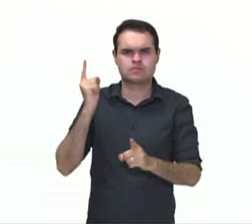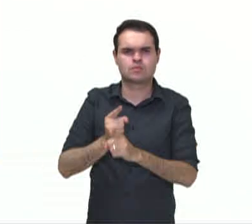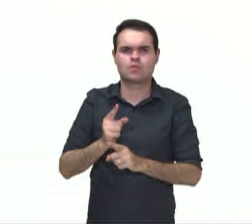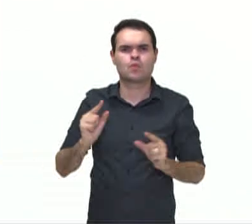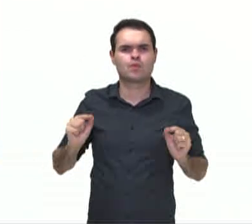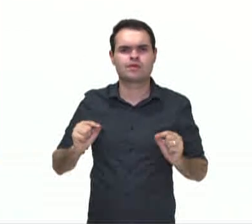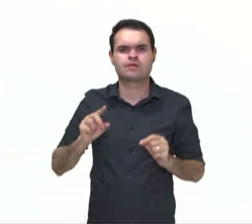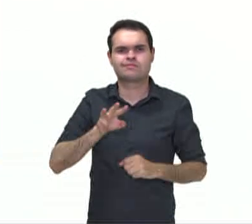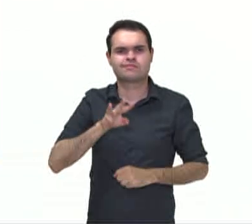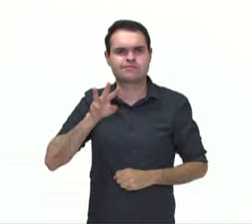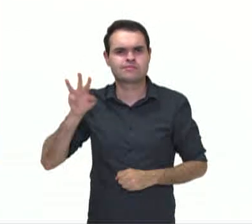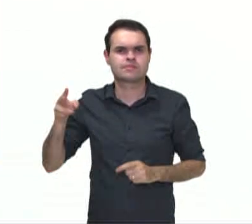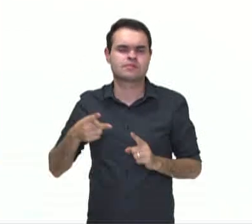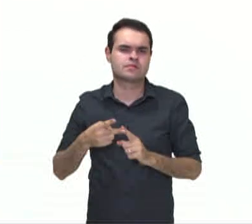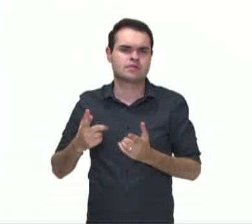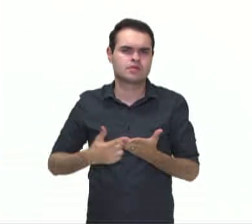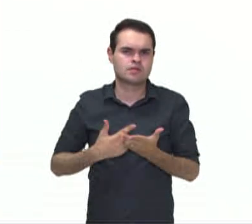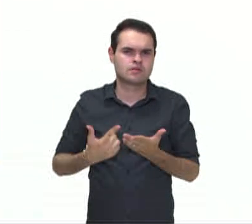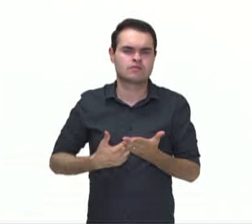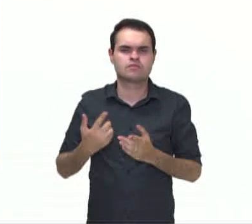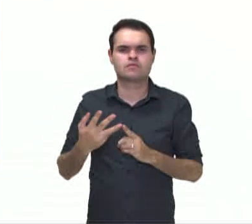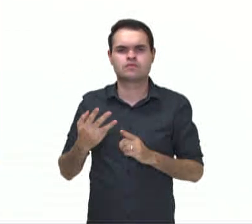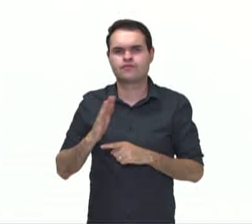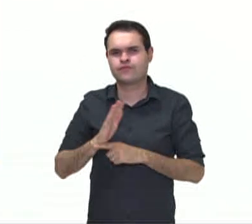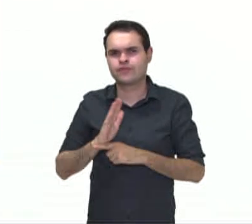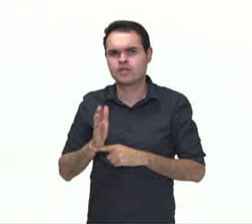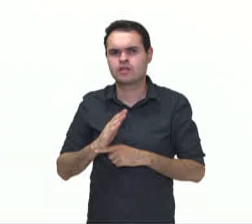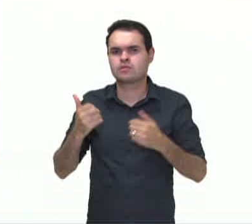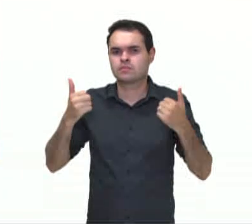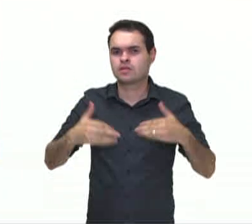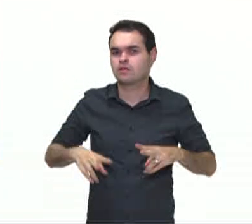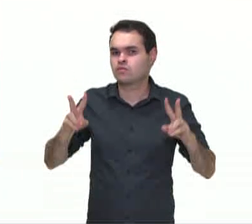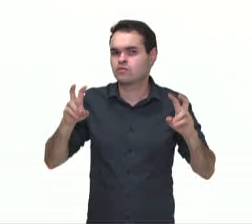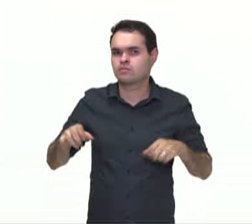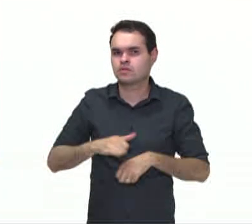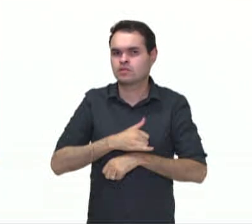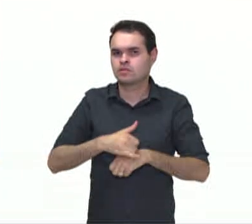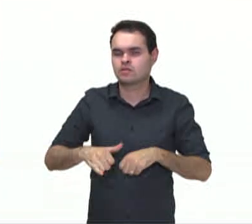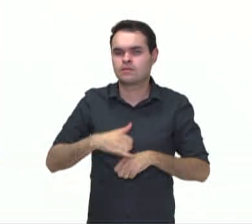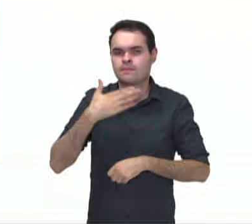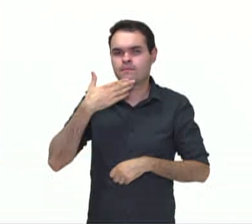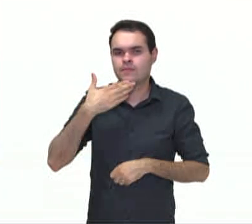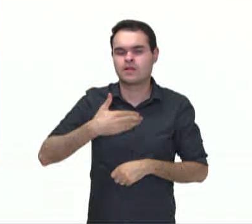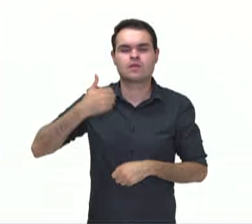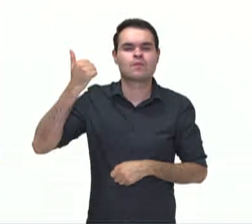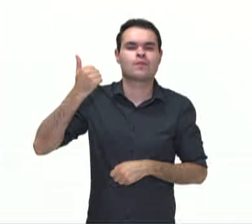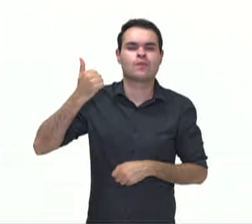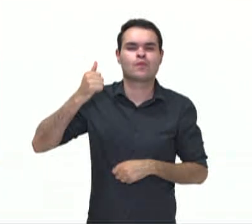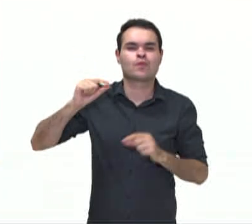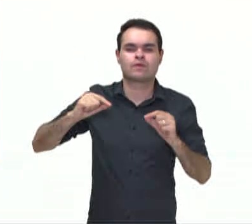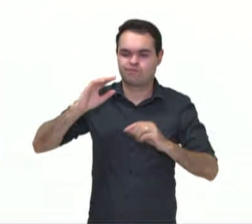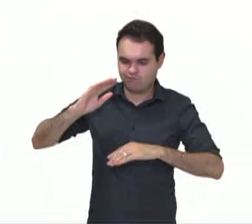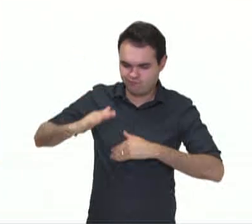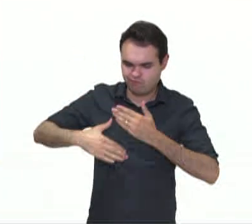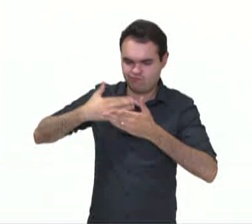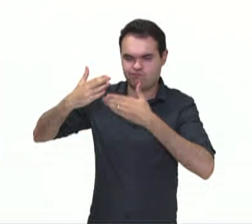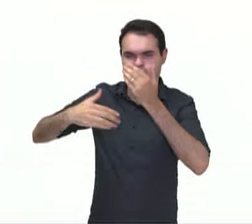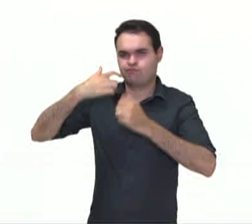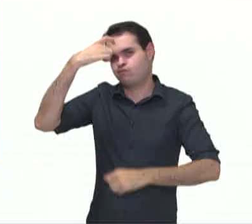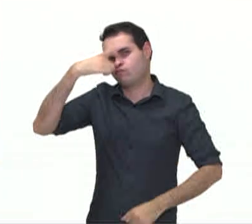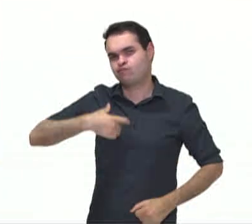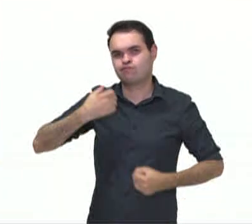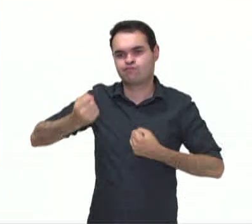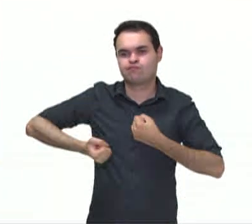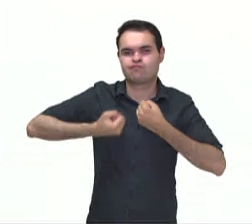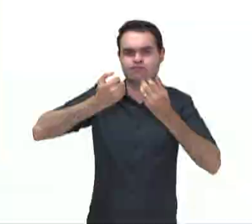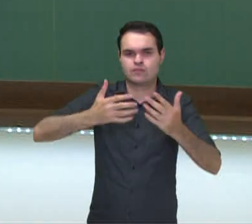muitos sites, livros e vídeos descrevendo técnicas para melhorar a nossa desenvoltura ao